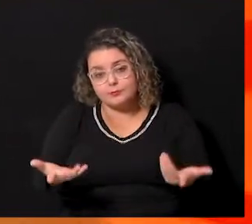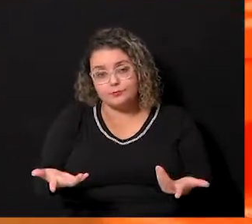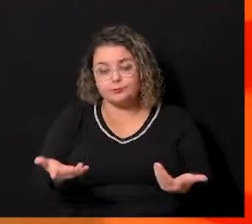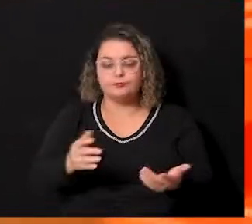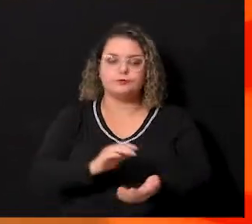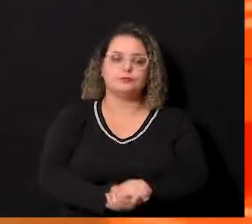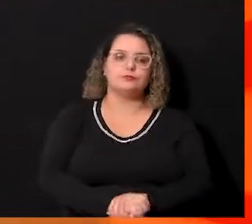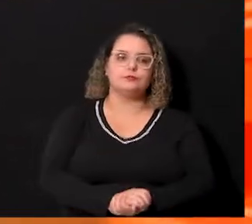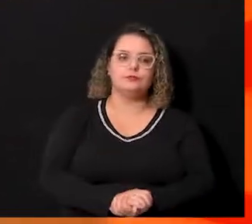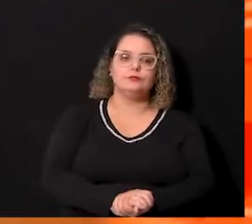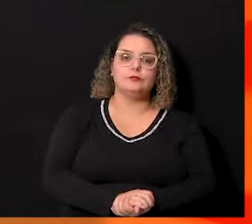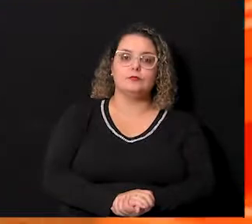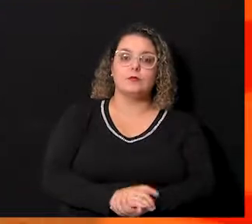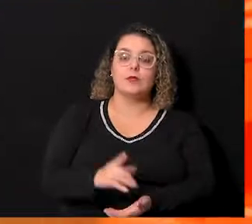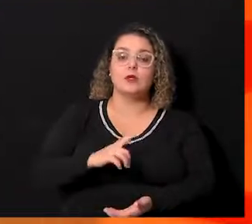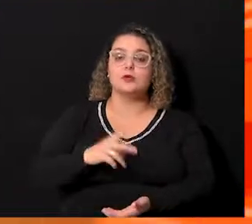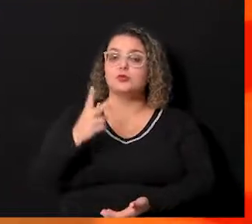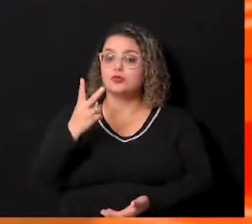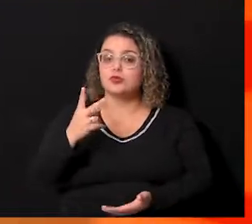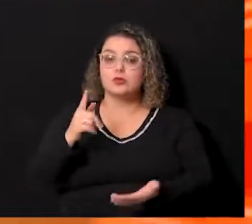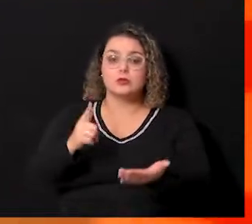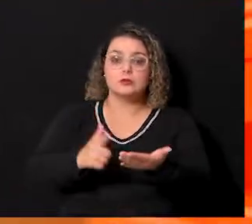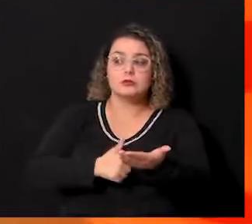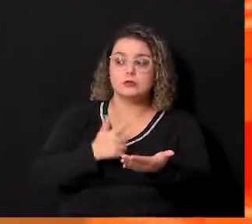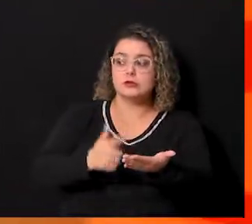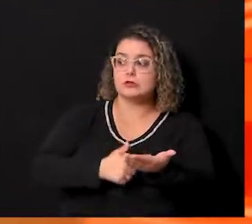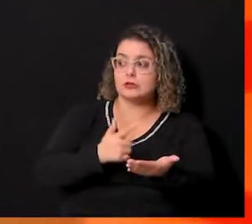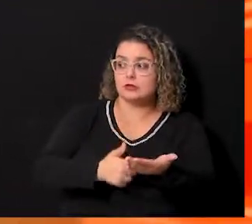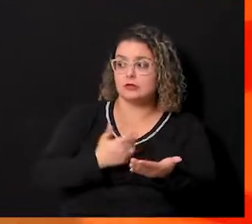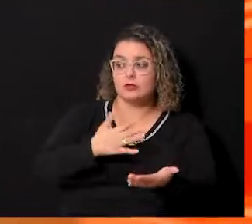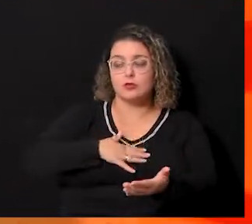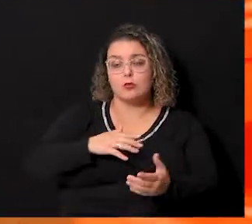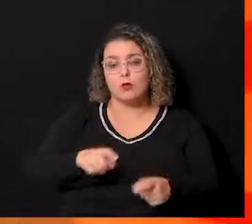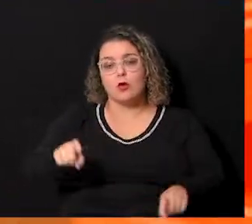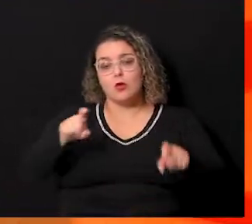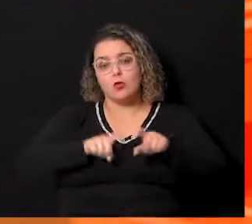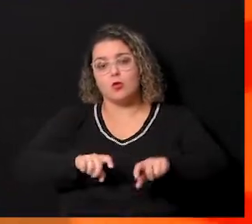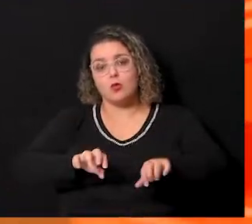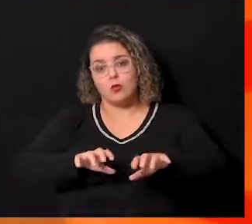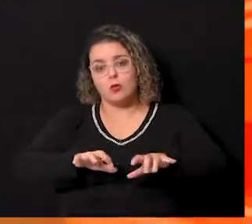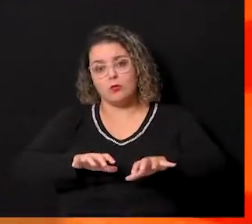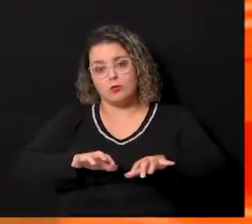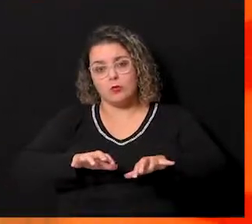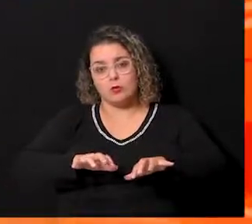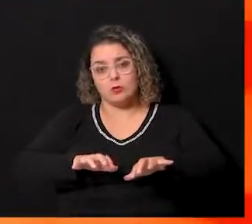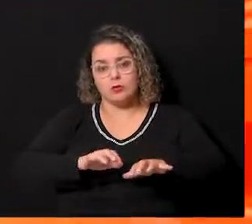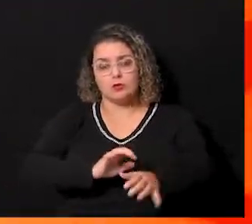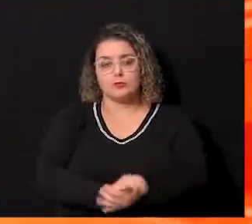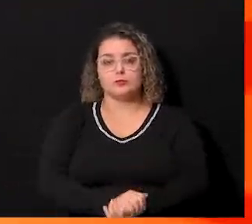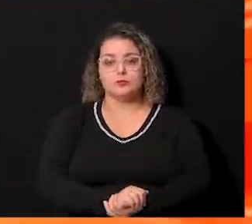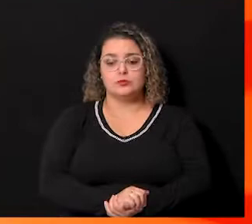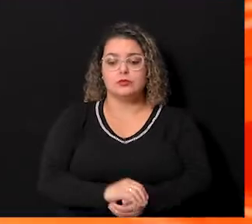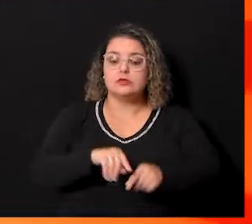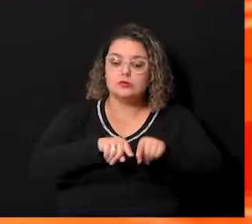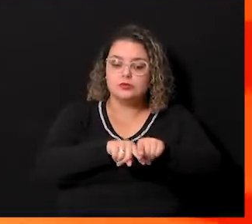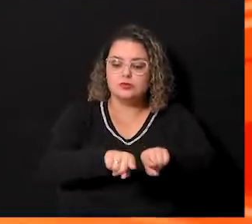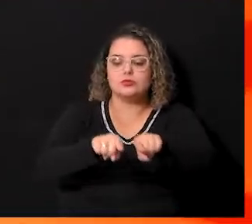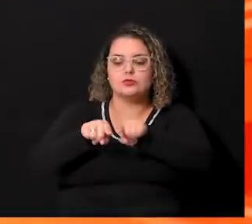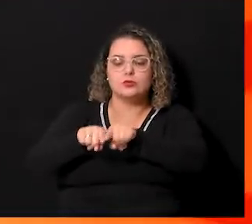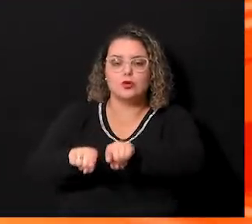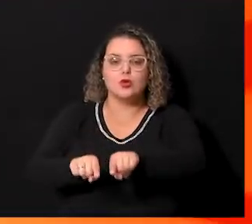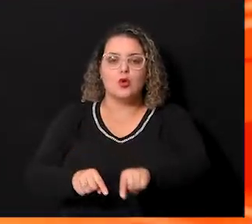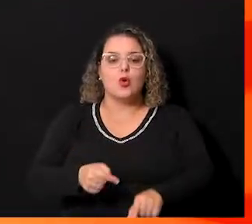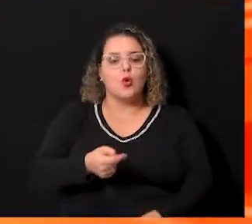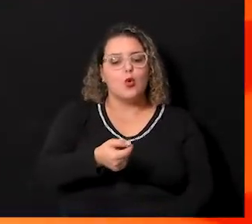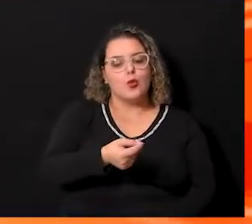aí, então, eu tive 2 livros no meu computador, que eles estavam em paralelo, né?